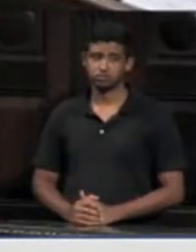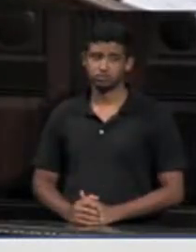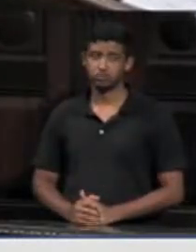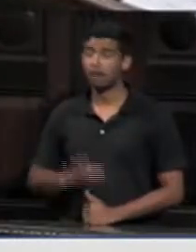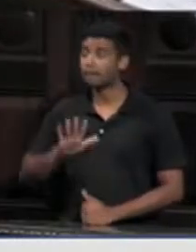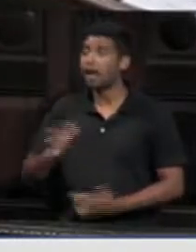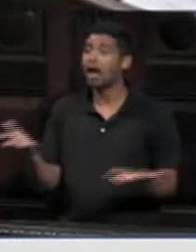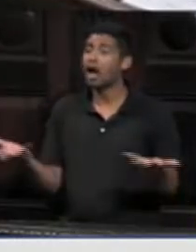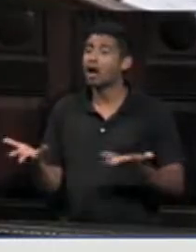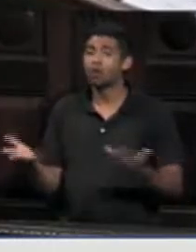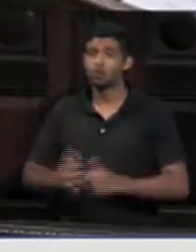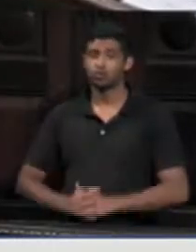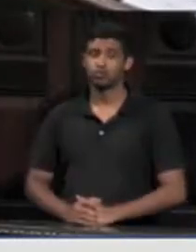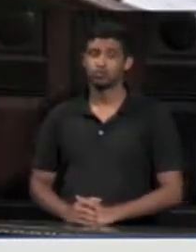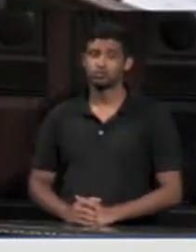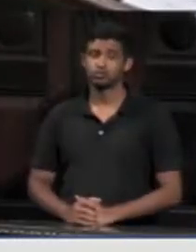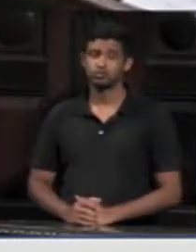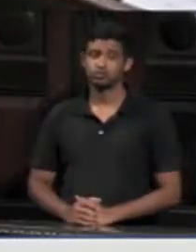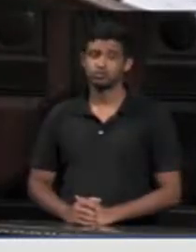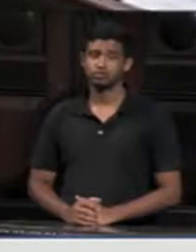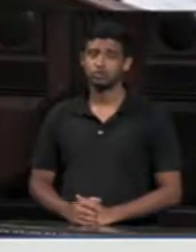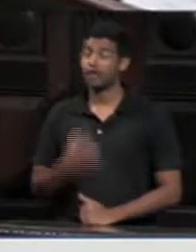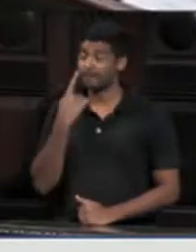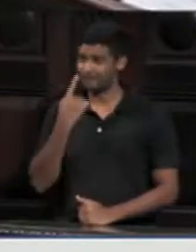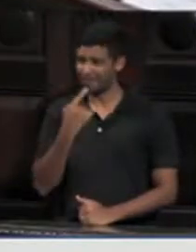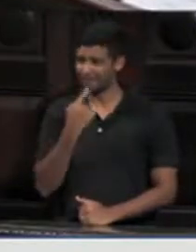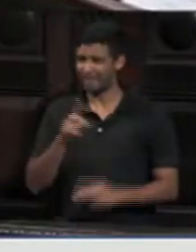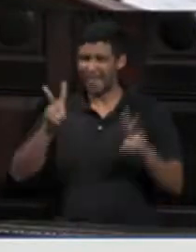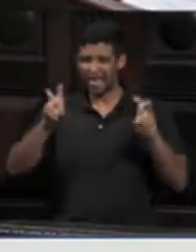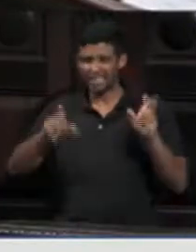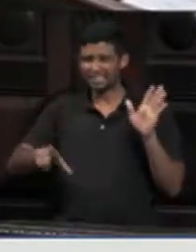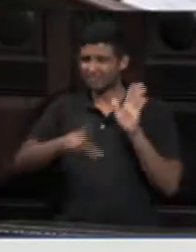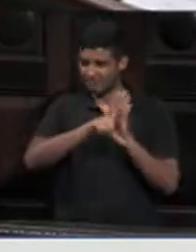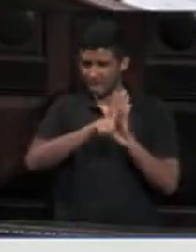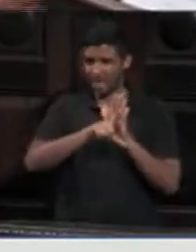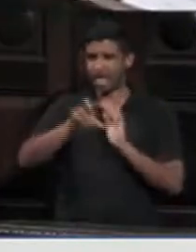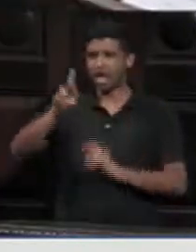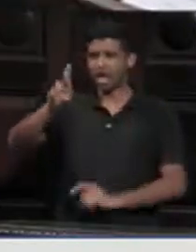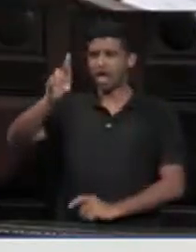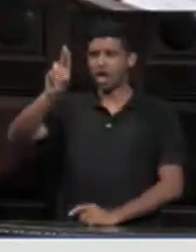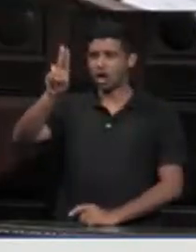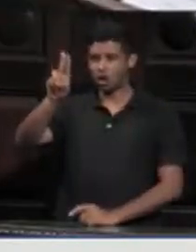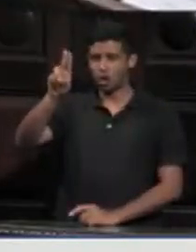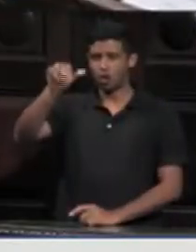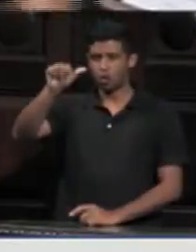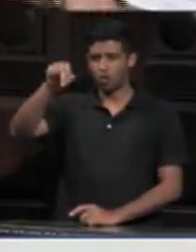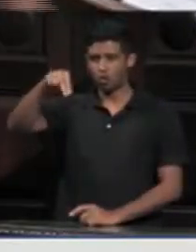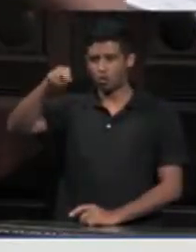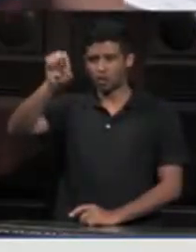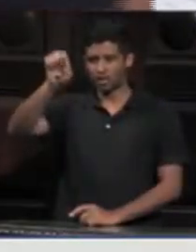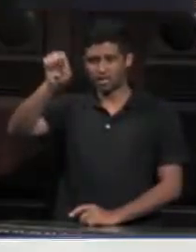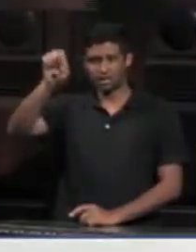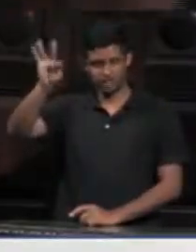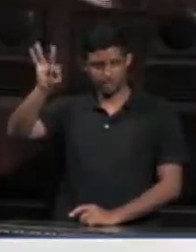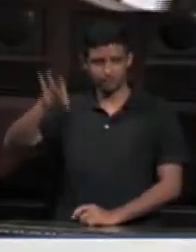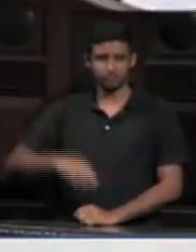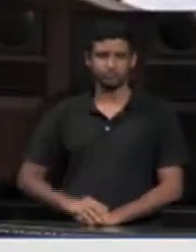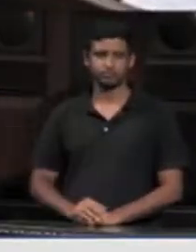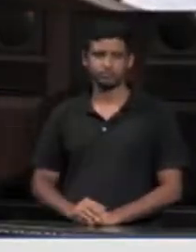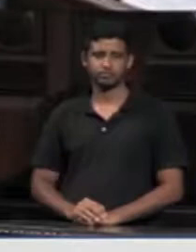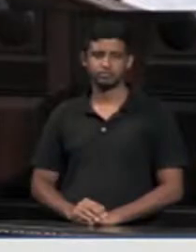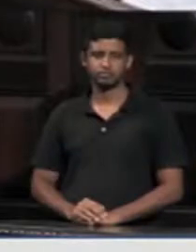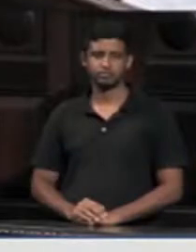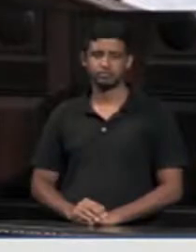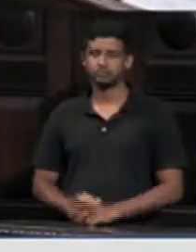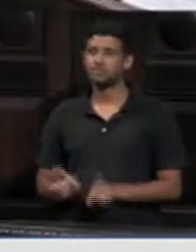Agora, com o debate sobre a Lei Rouanet, e também agora, estamos tratando aqui de incentivo